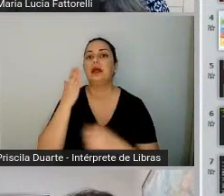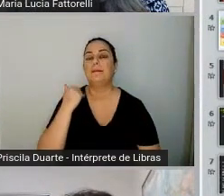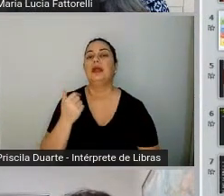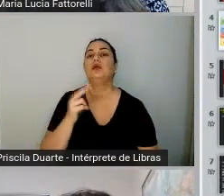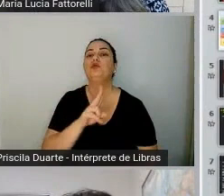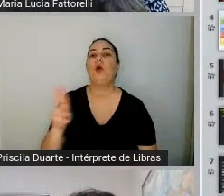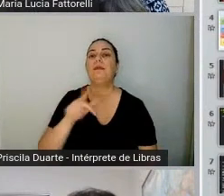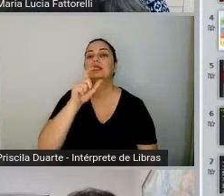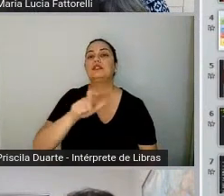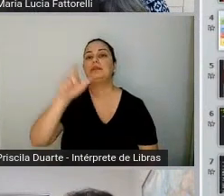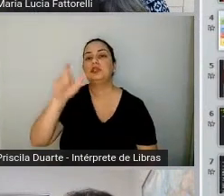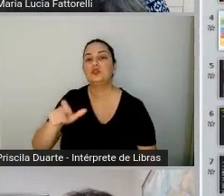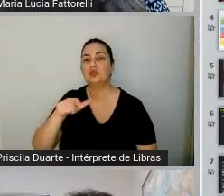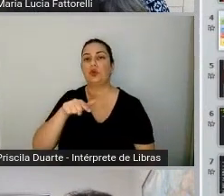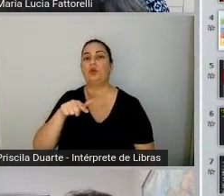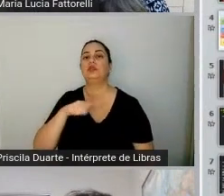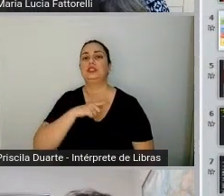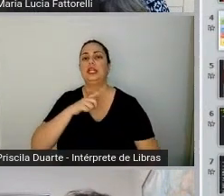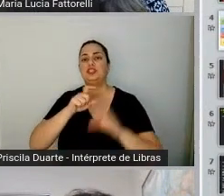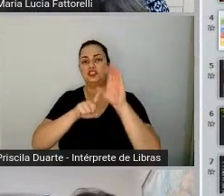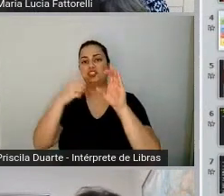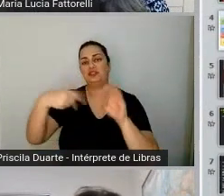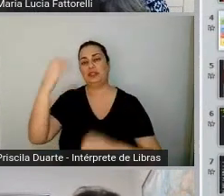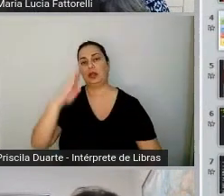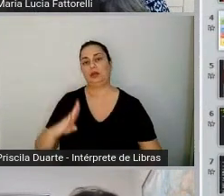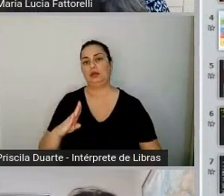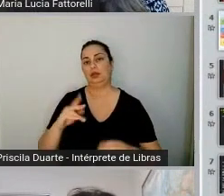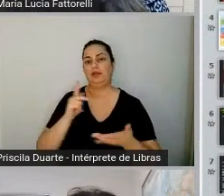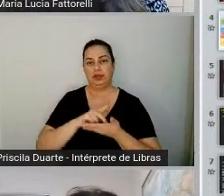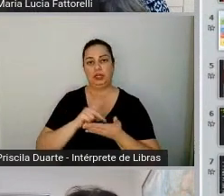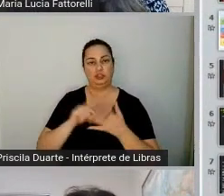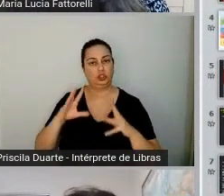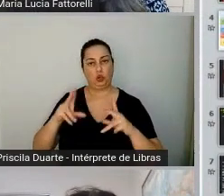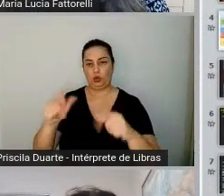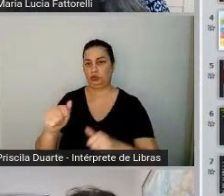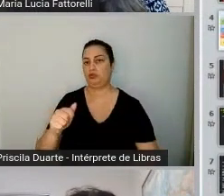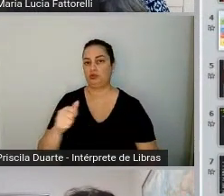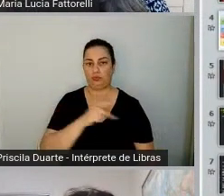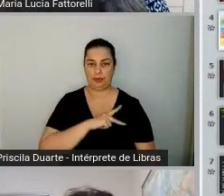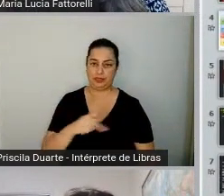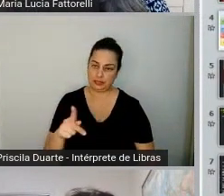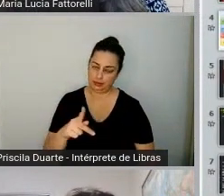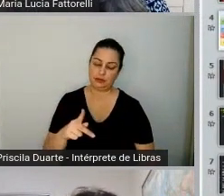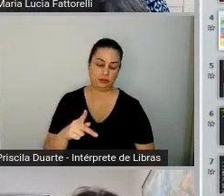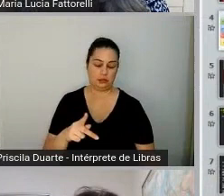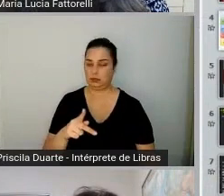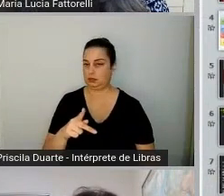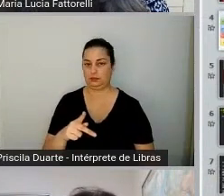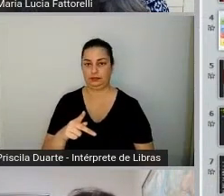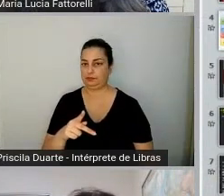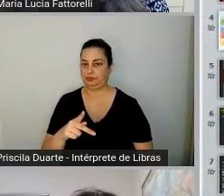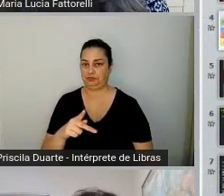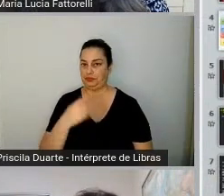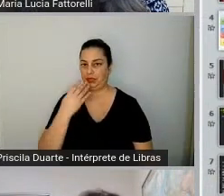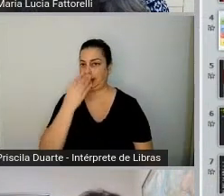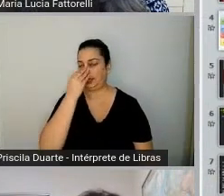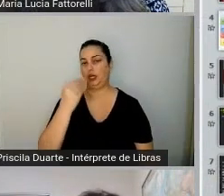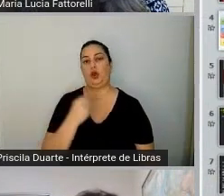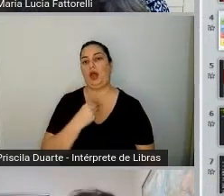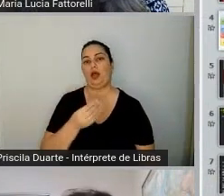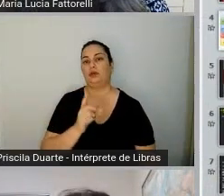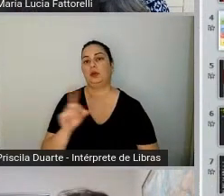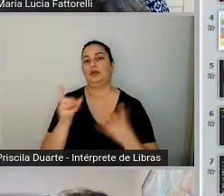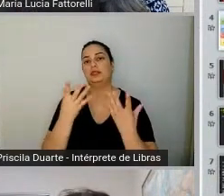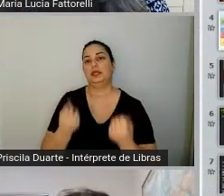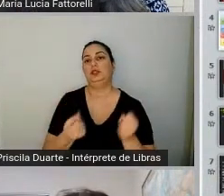governo sempre se nega, todos os governos se negaram, né, a nos dar os nomes dos detentores, né? E aí a gente pega essa tabela